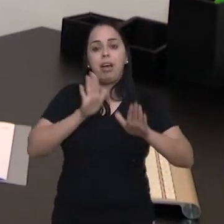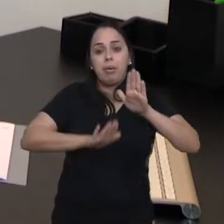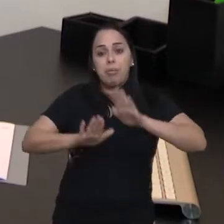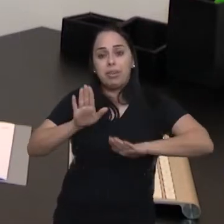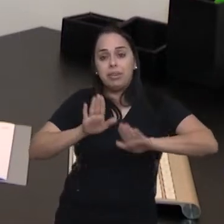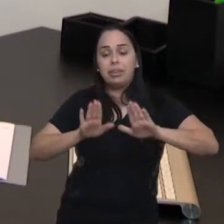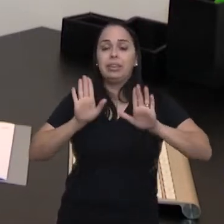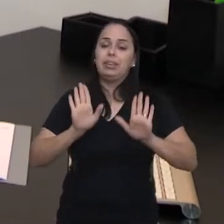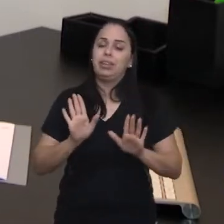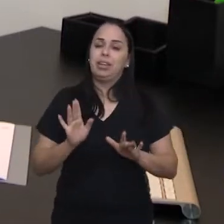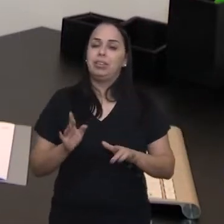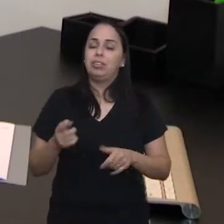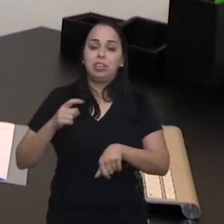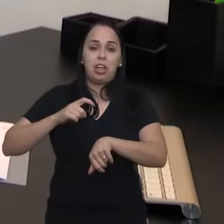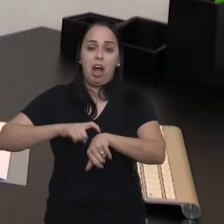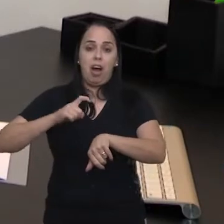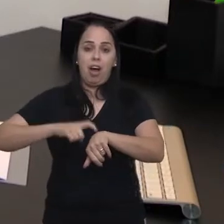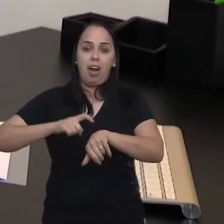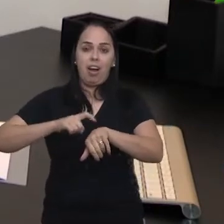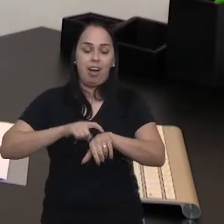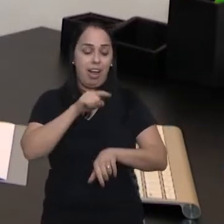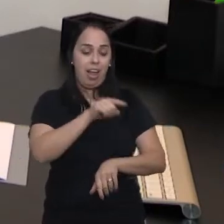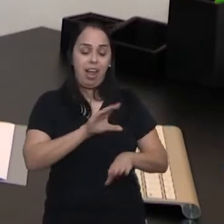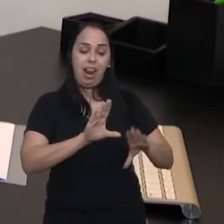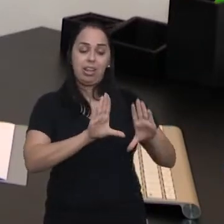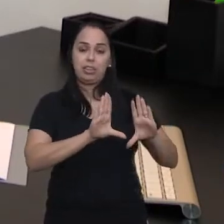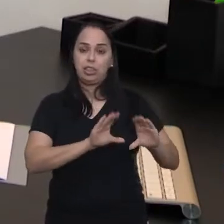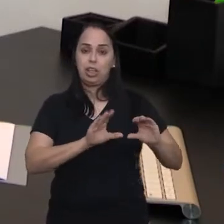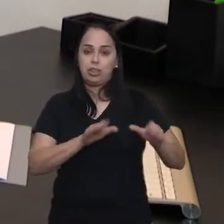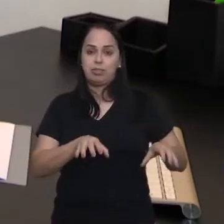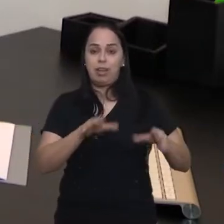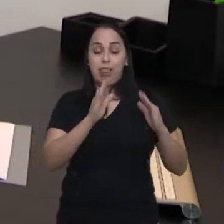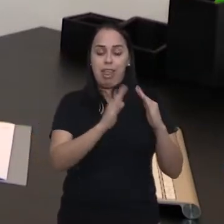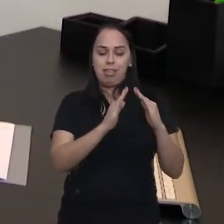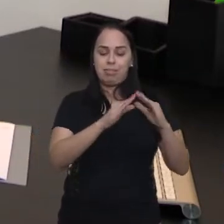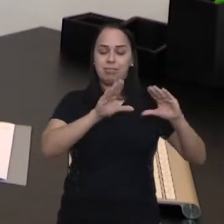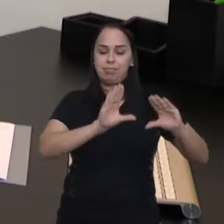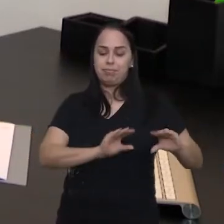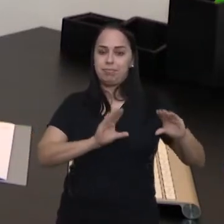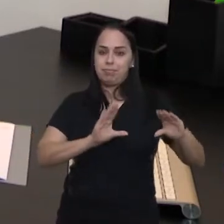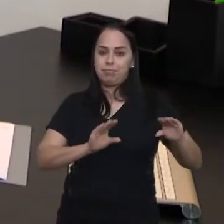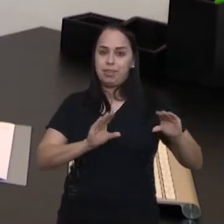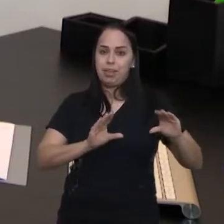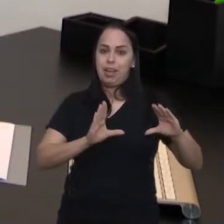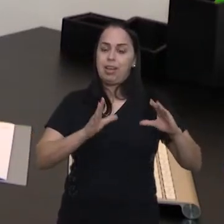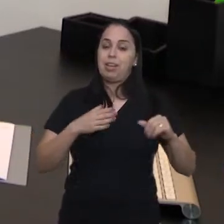aquele cuidado. Eu acho que na praticidade, no sofá da sua casa, ela vai ter ali